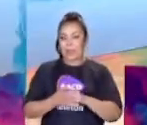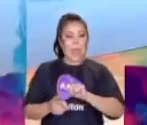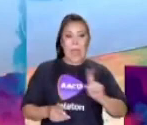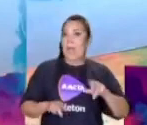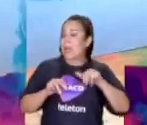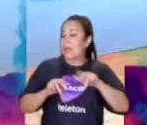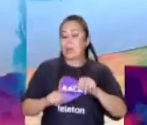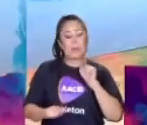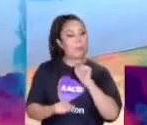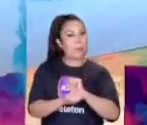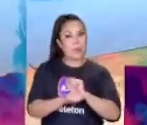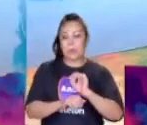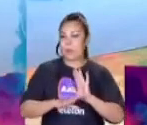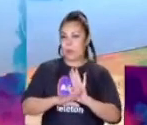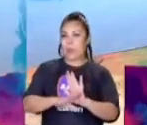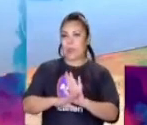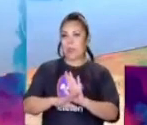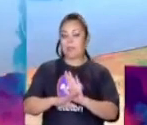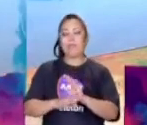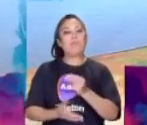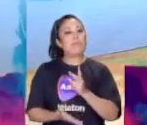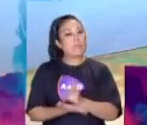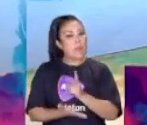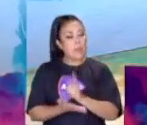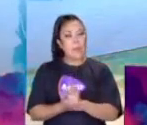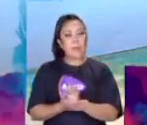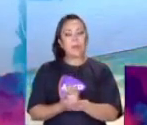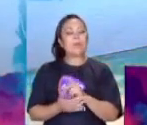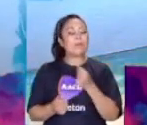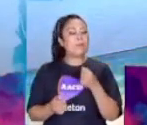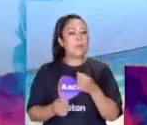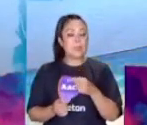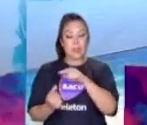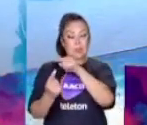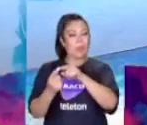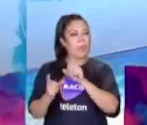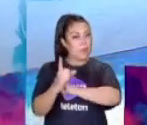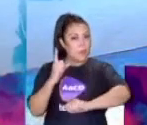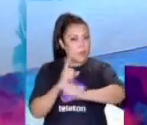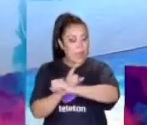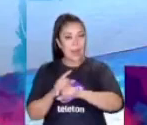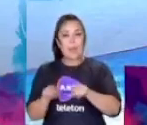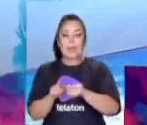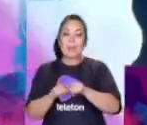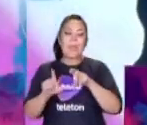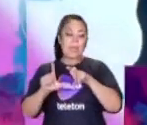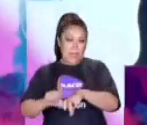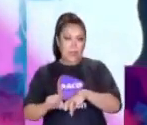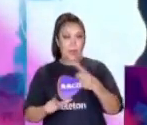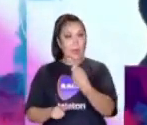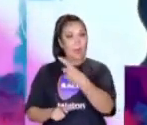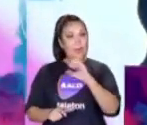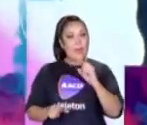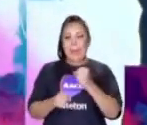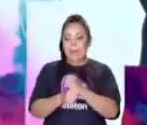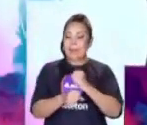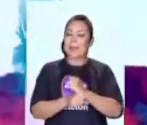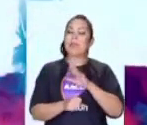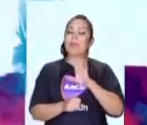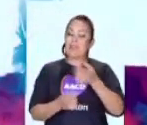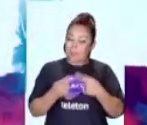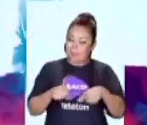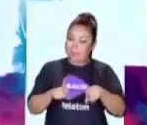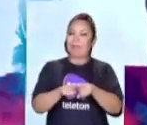de parar de colaborar com toda essa causa social e com o programa Teleton, que há 10 anos que a gente faz essa